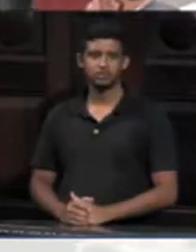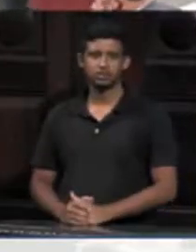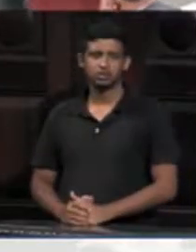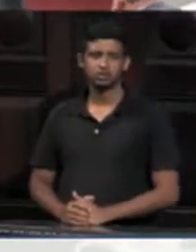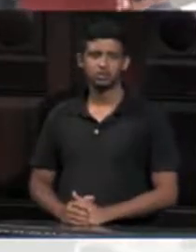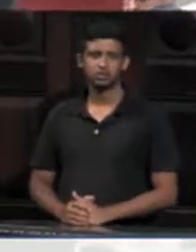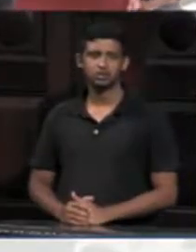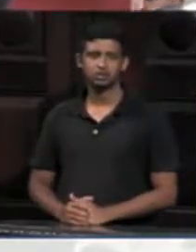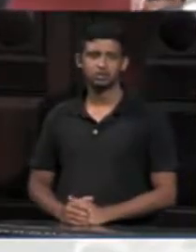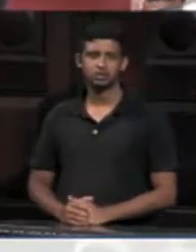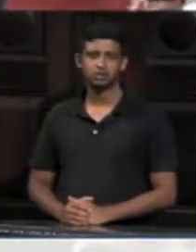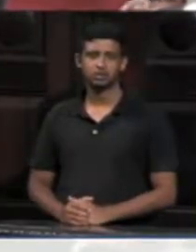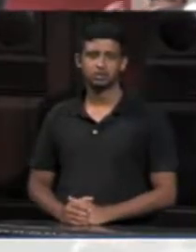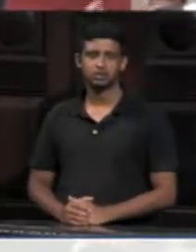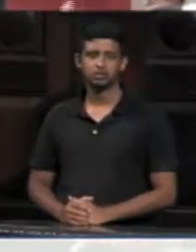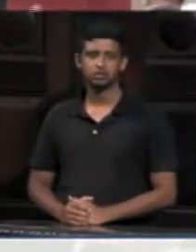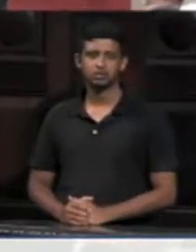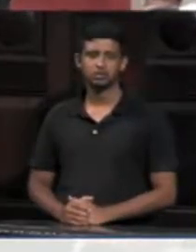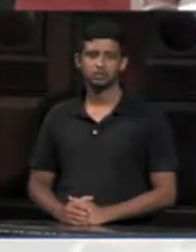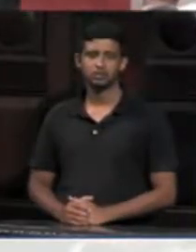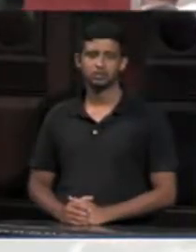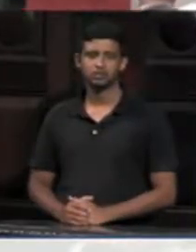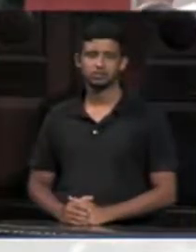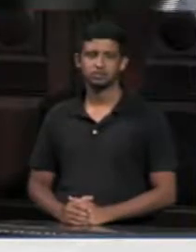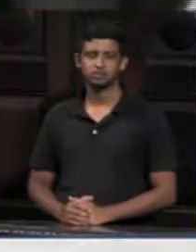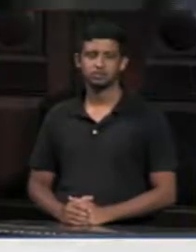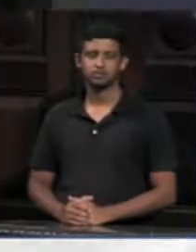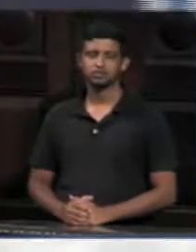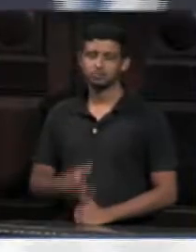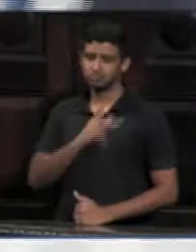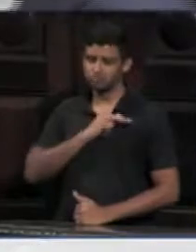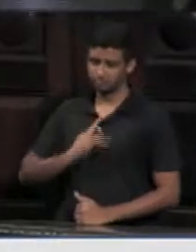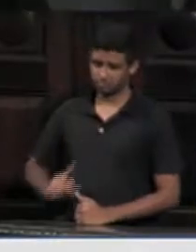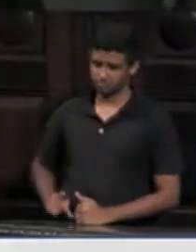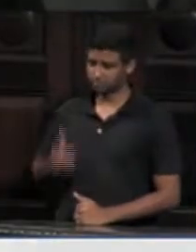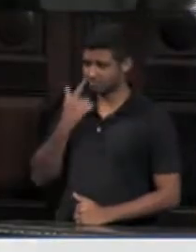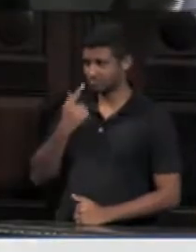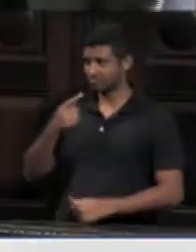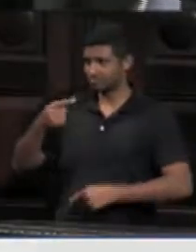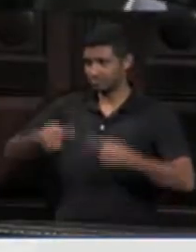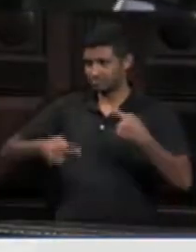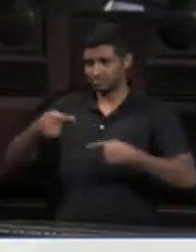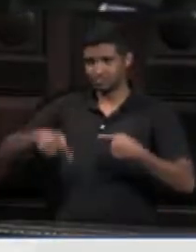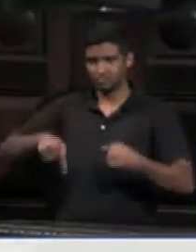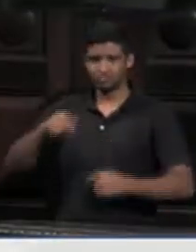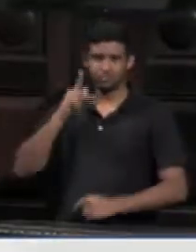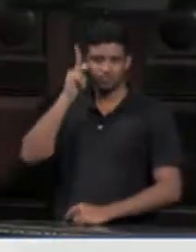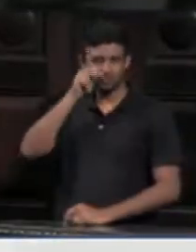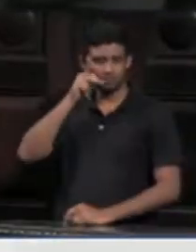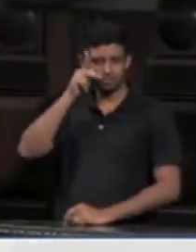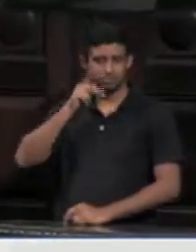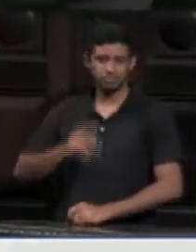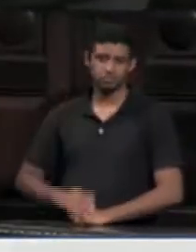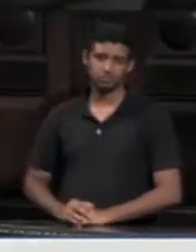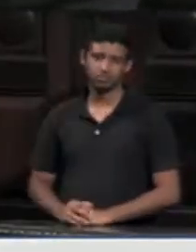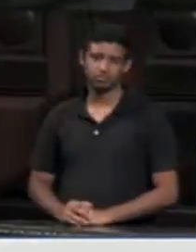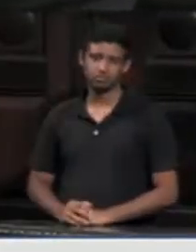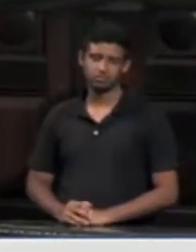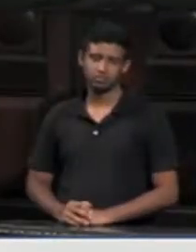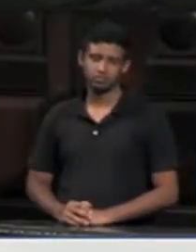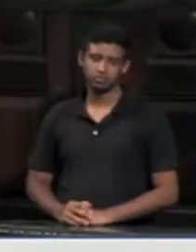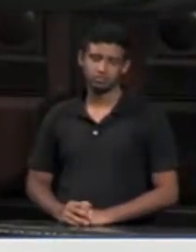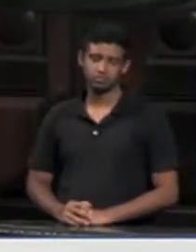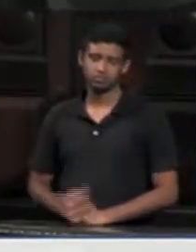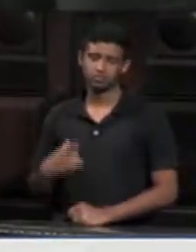Gustavo. Senhor presidente, após o debate aqui no plenário, ouvindo alguns colegas, chegamos à conclusão aqui